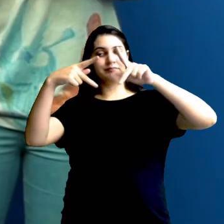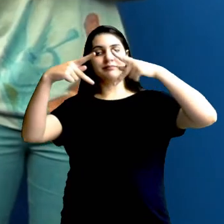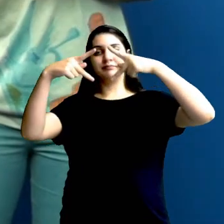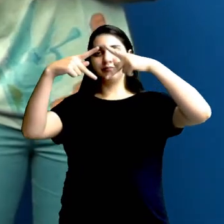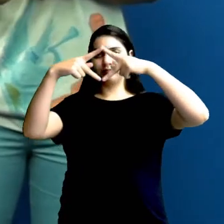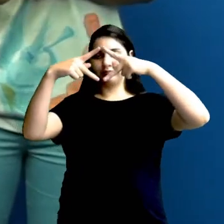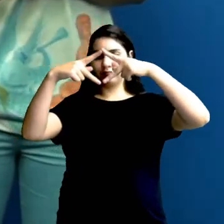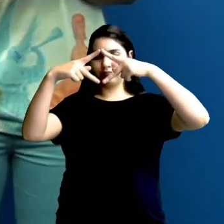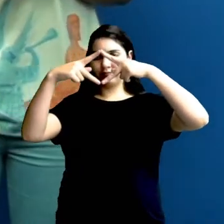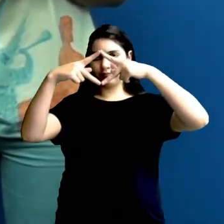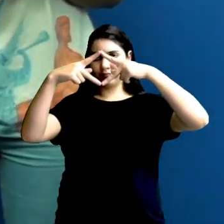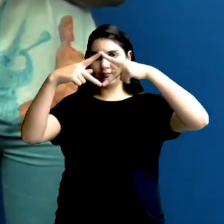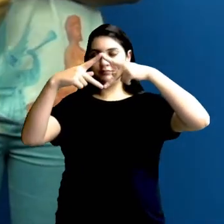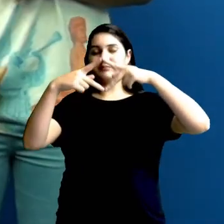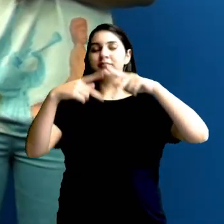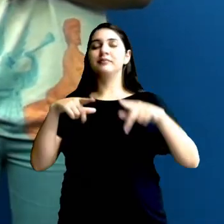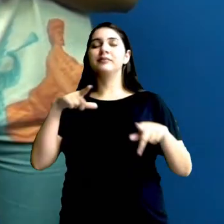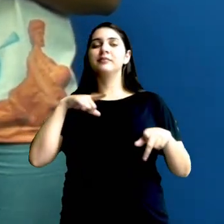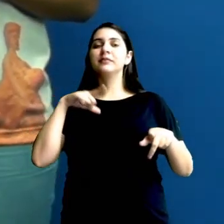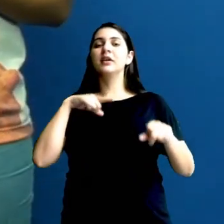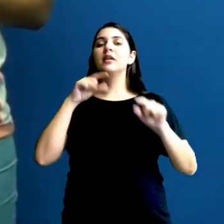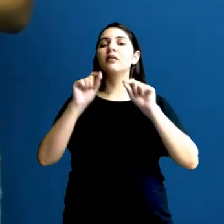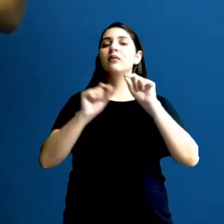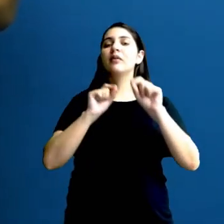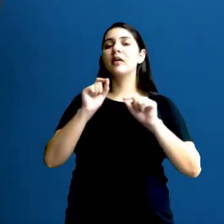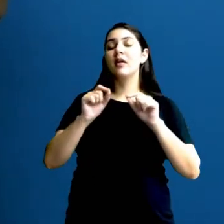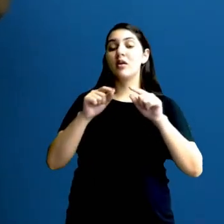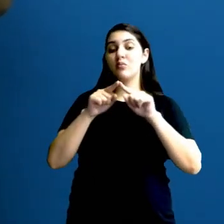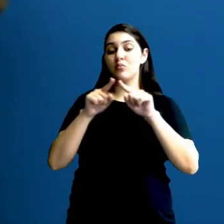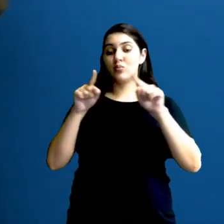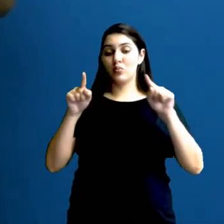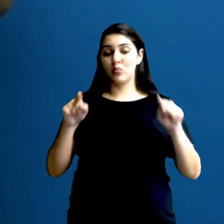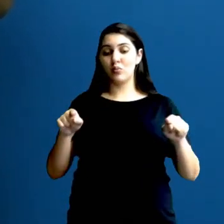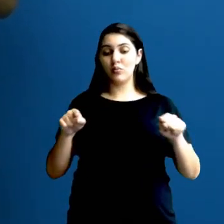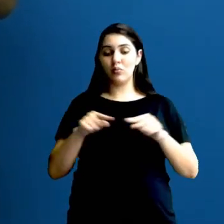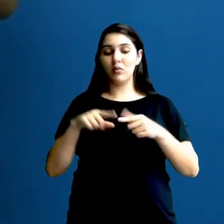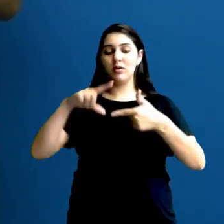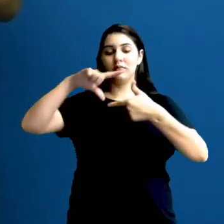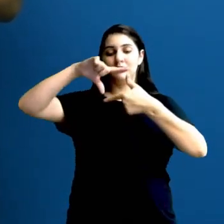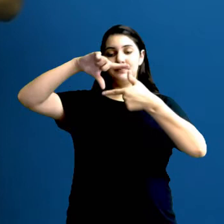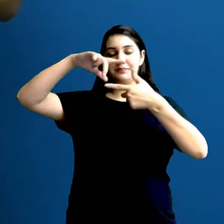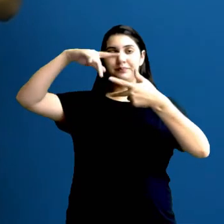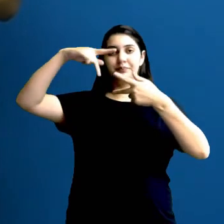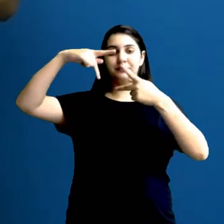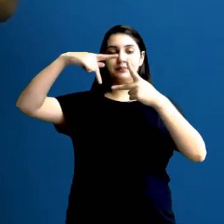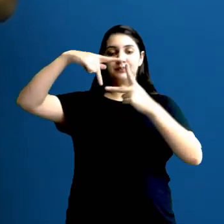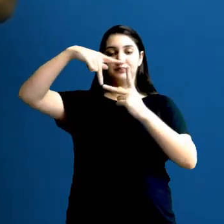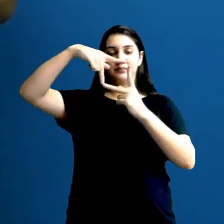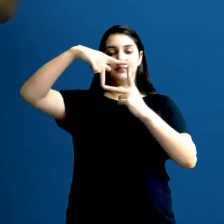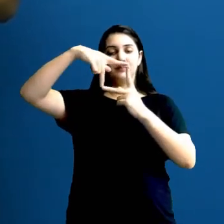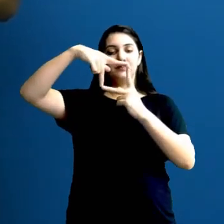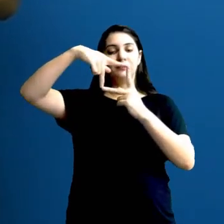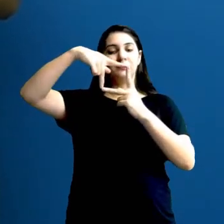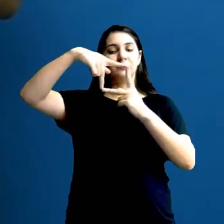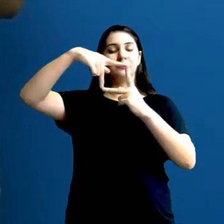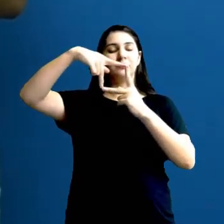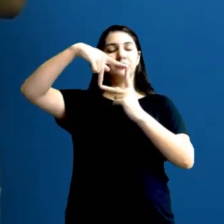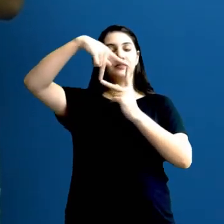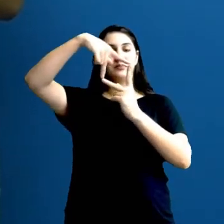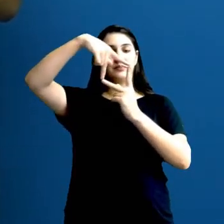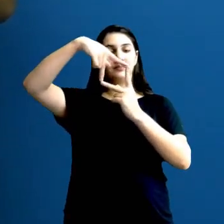Dentro do paralelogramo, nós temos também o quadrado. O quadrado, ele tem todos os